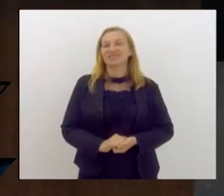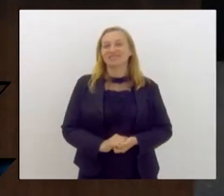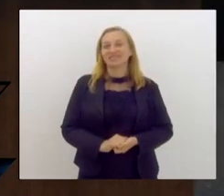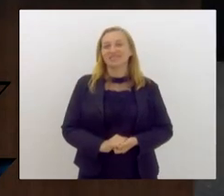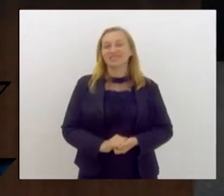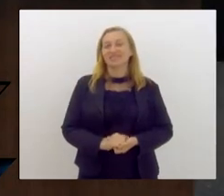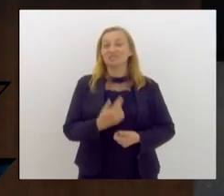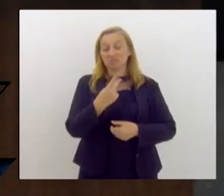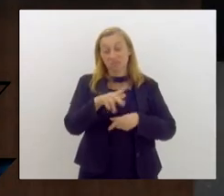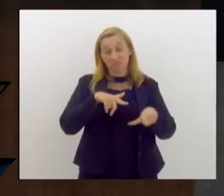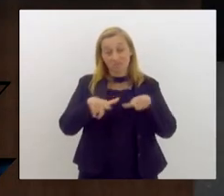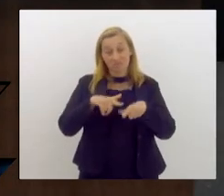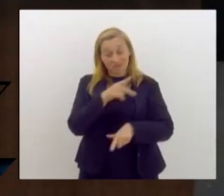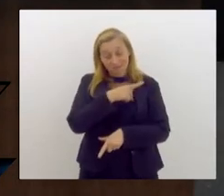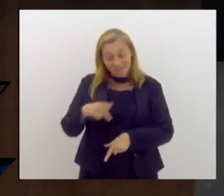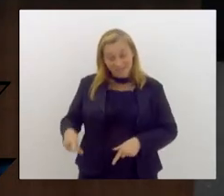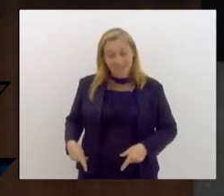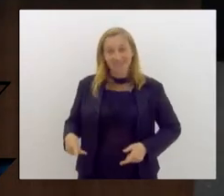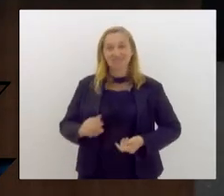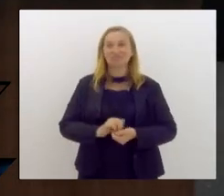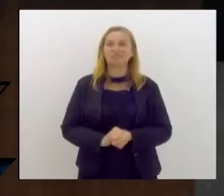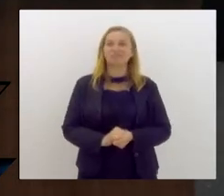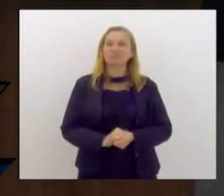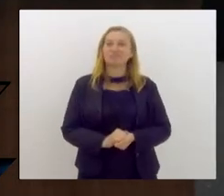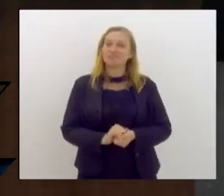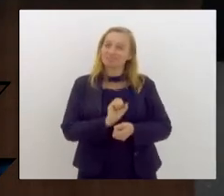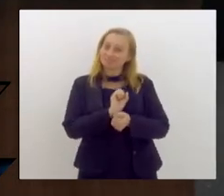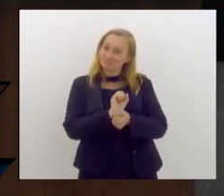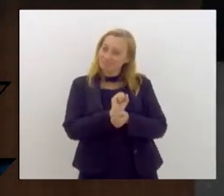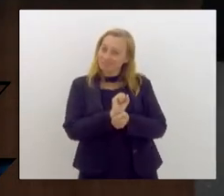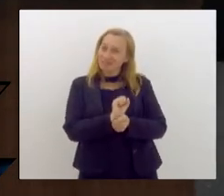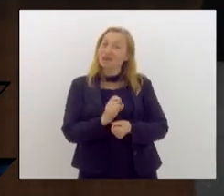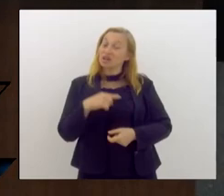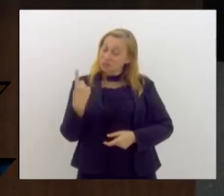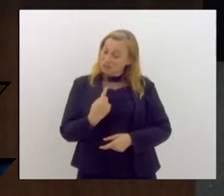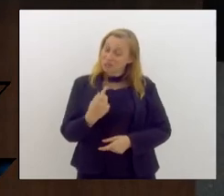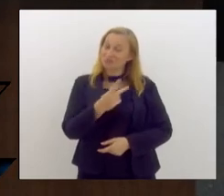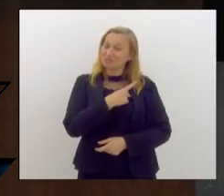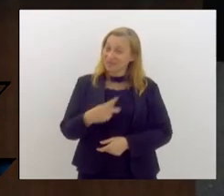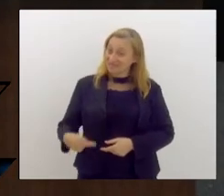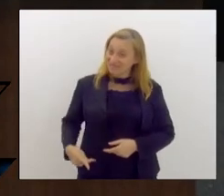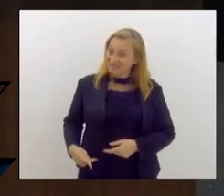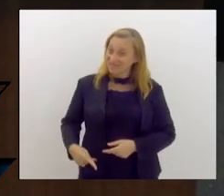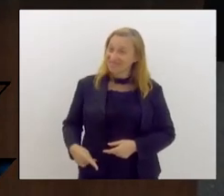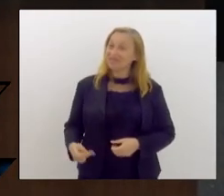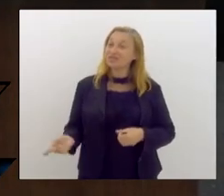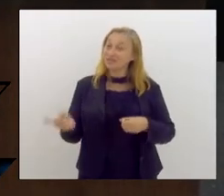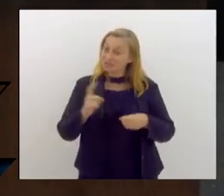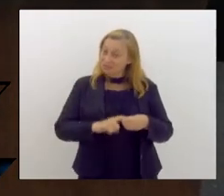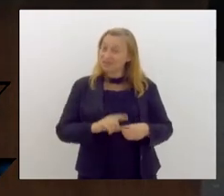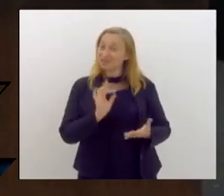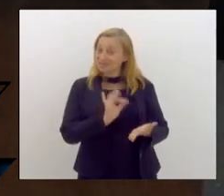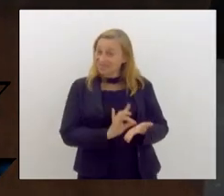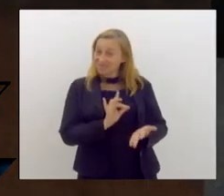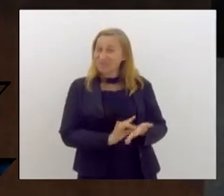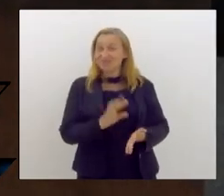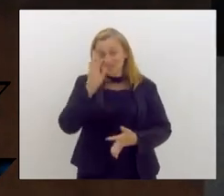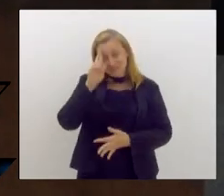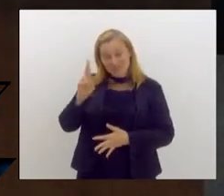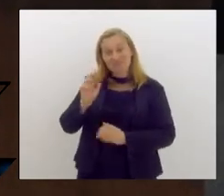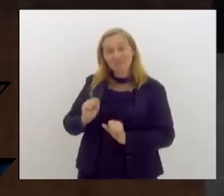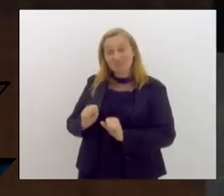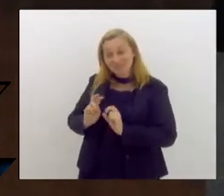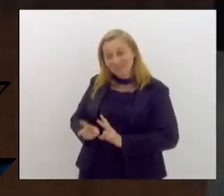pelo exercício da presidência e esperar que o nosso presidente se recupere realmente e que Vossa Excelência possa